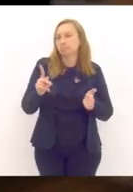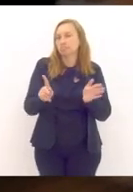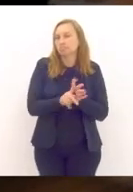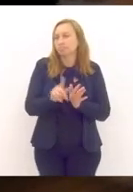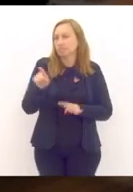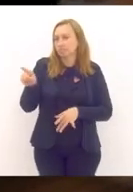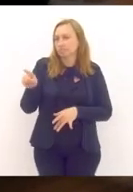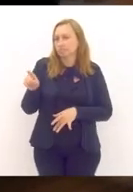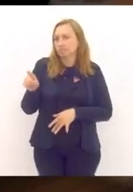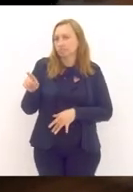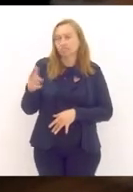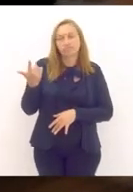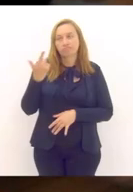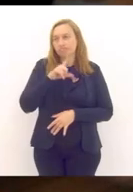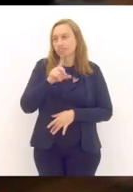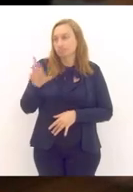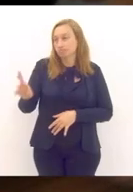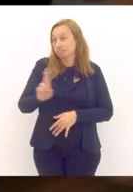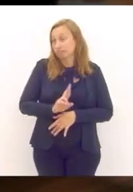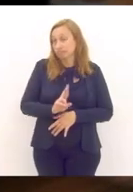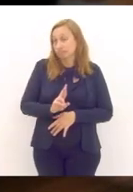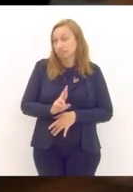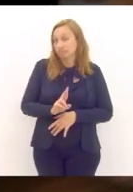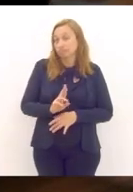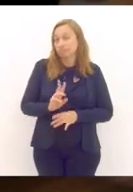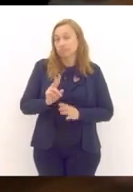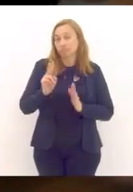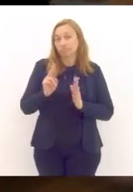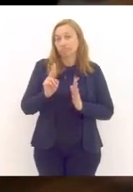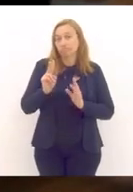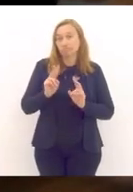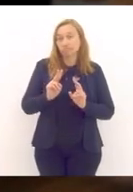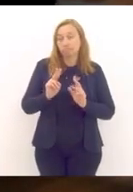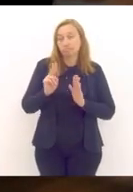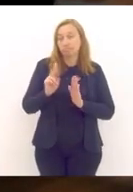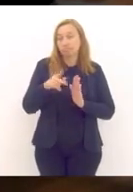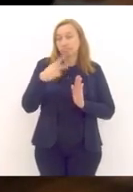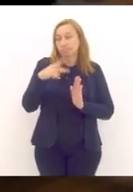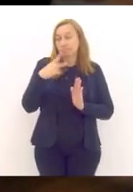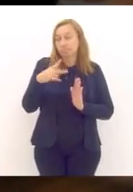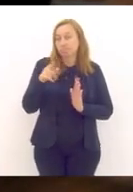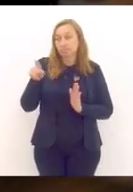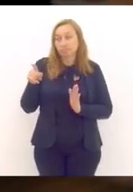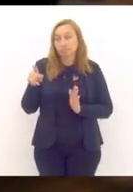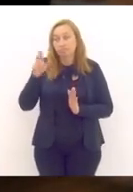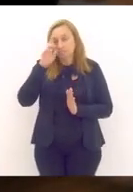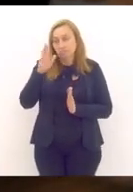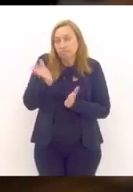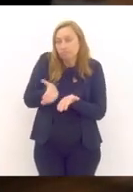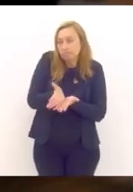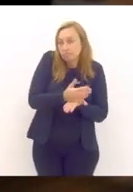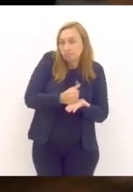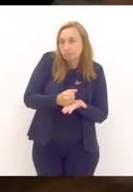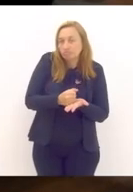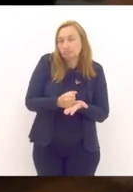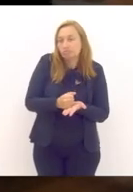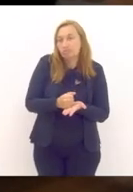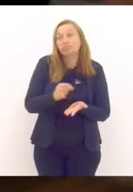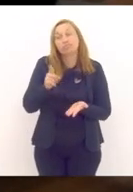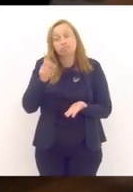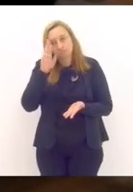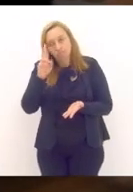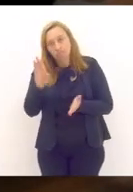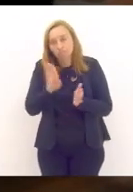nos responder, né? Porque o senhor está fazendo uma leitura de números, aquilo que o senhor arrecadou, aquilo que foi gasto, né? E nós